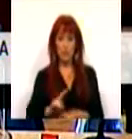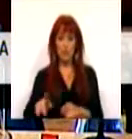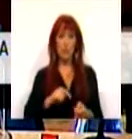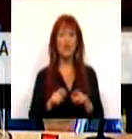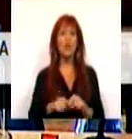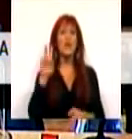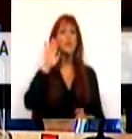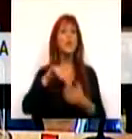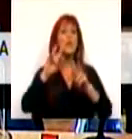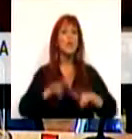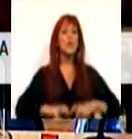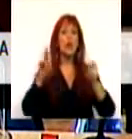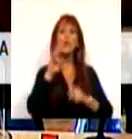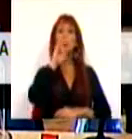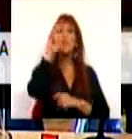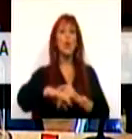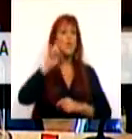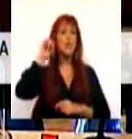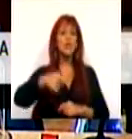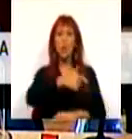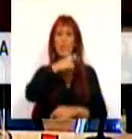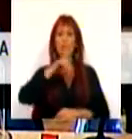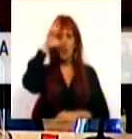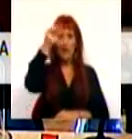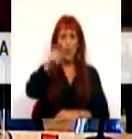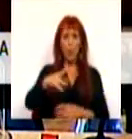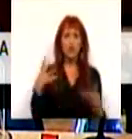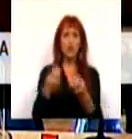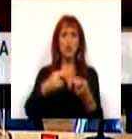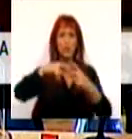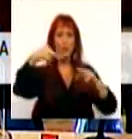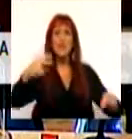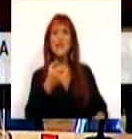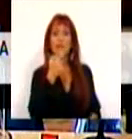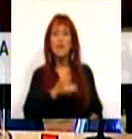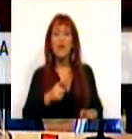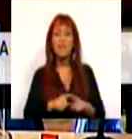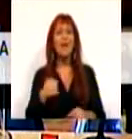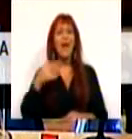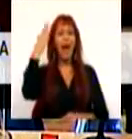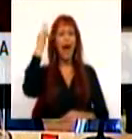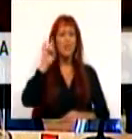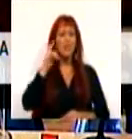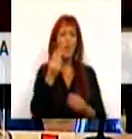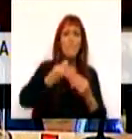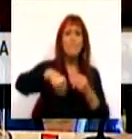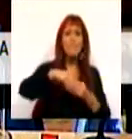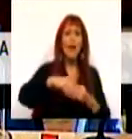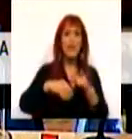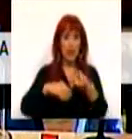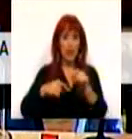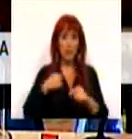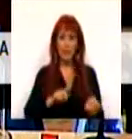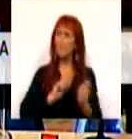solução agora encontrada responde, no fundamental, ao compromisso do governo anterior com o município de Mafra, mas consideramos como um valor acrescentado que